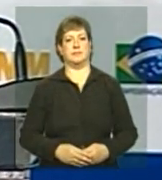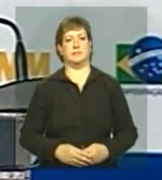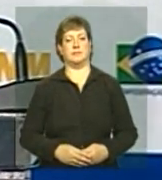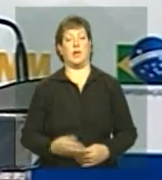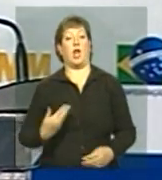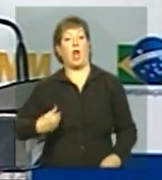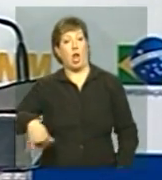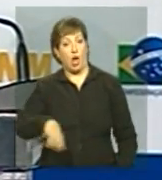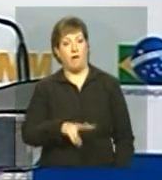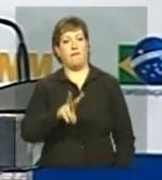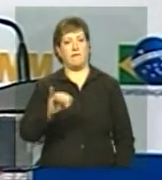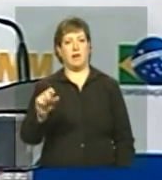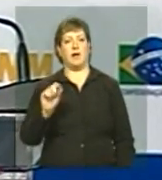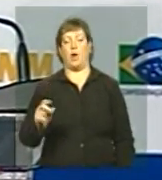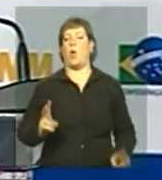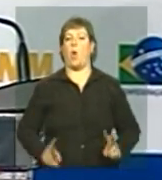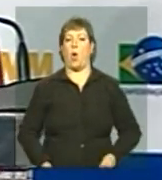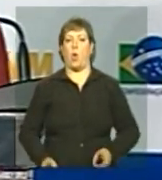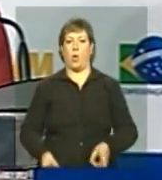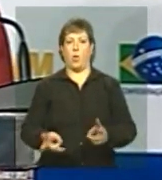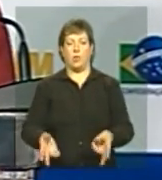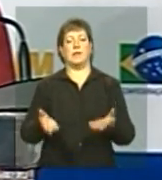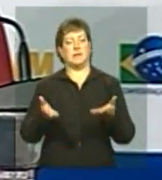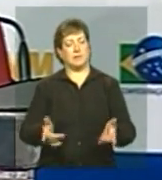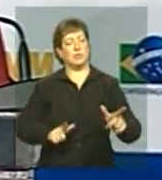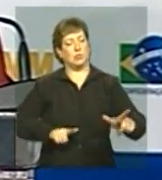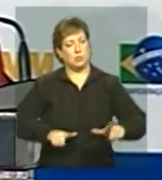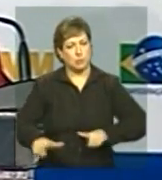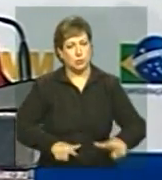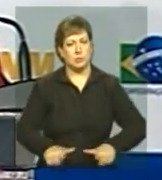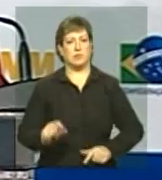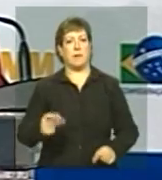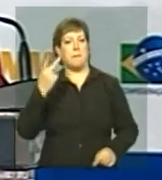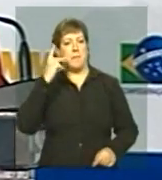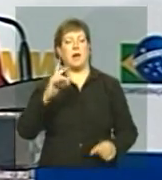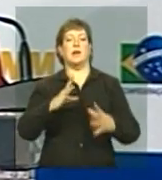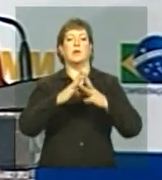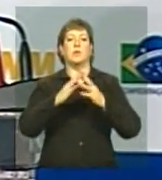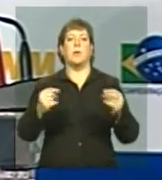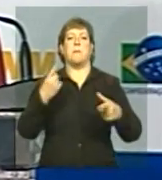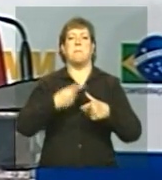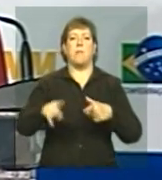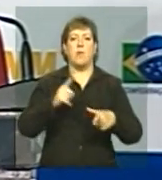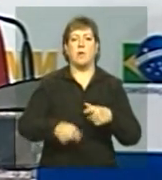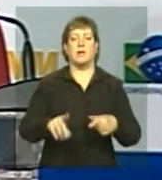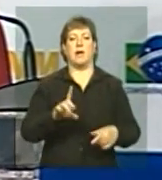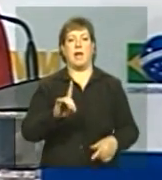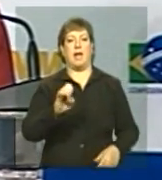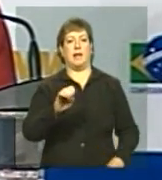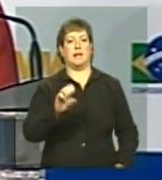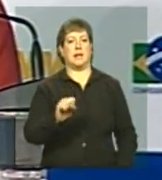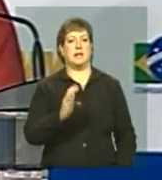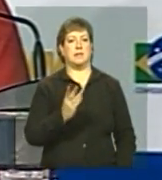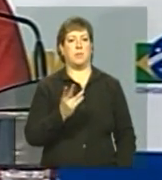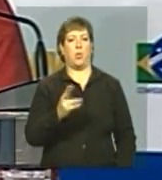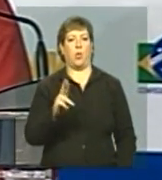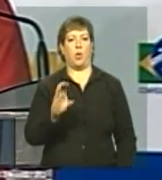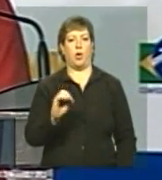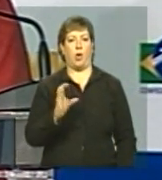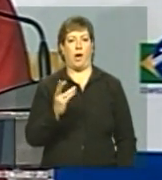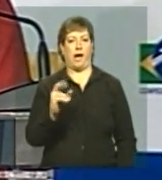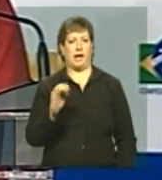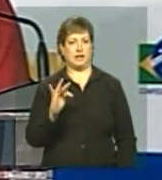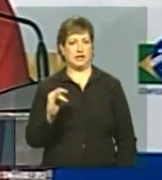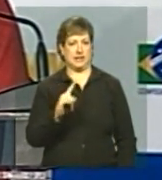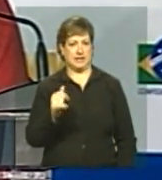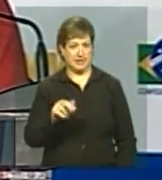Nós vamos continuar nessa empreitada para desburocratizar os processos nos ministérios e na Caixa. Por isso,